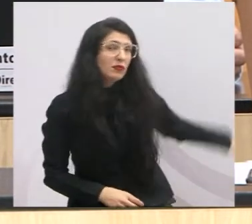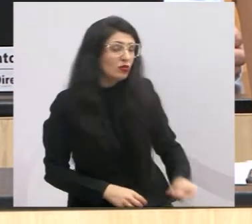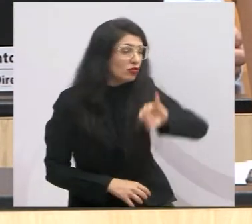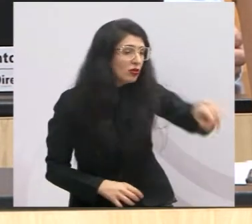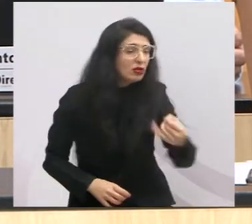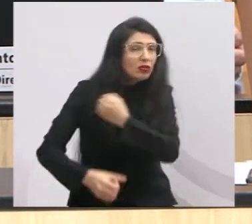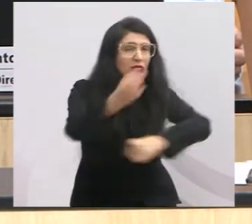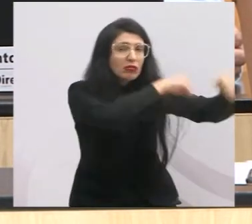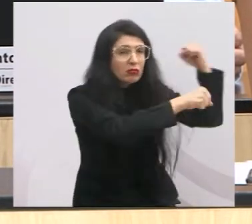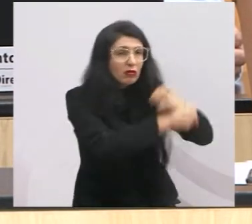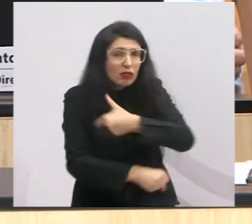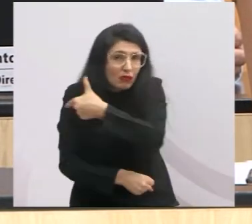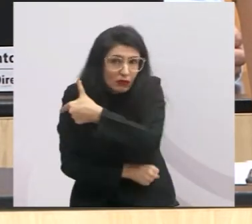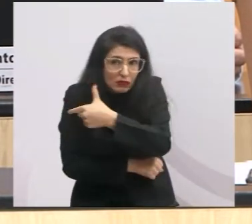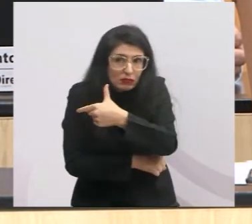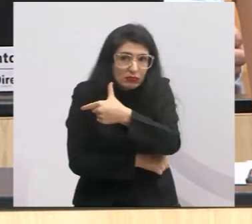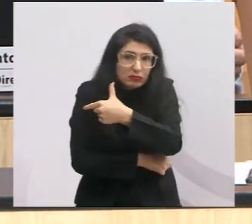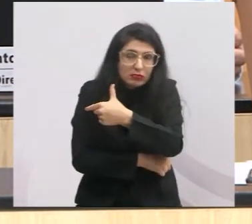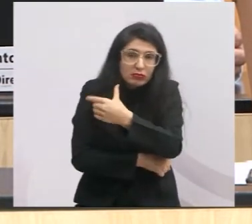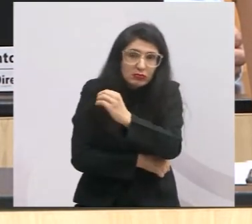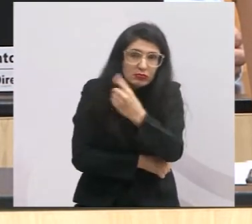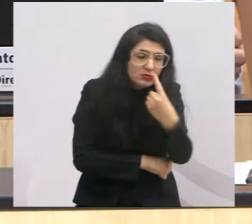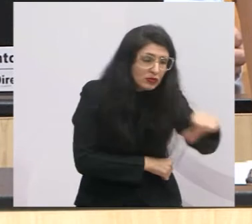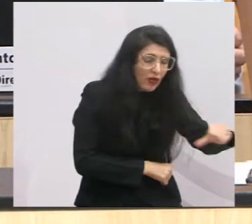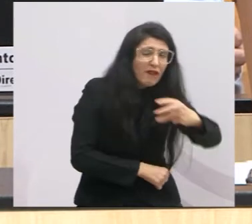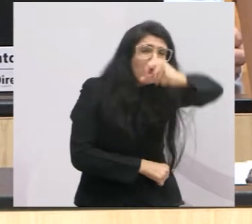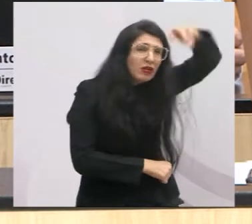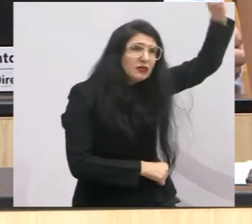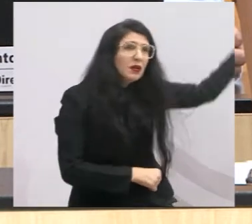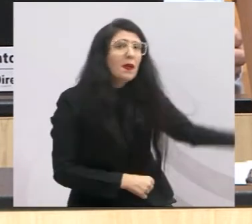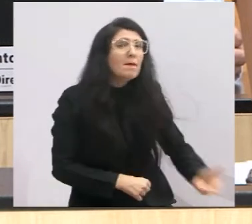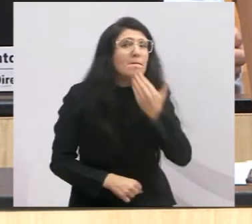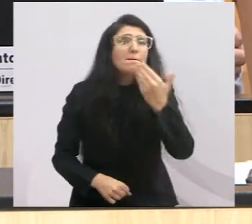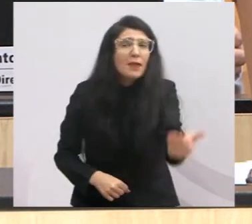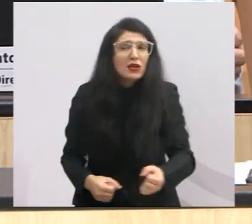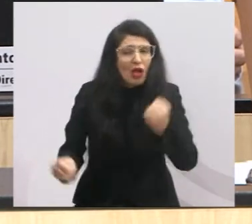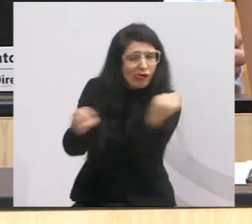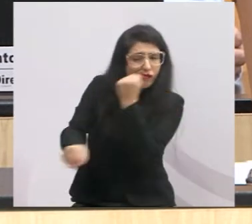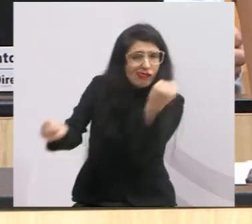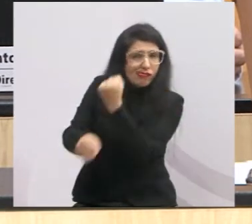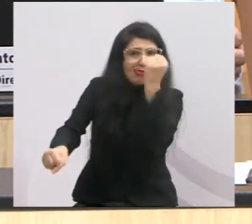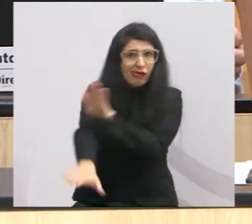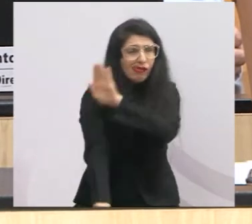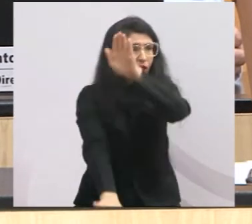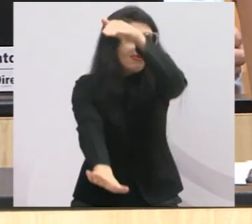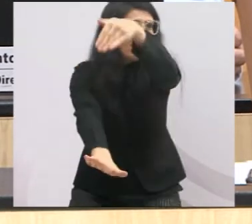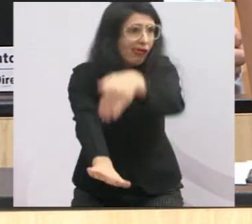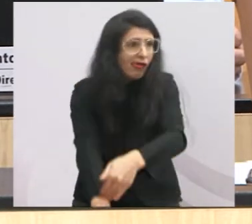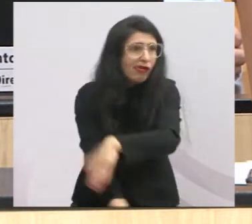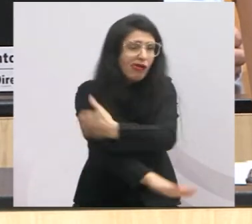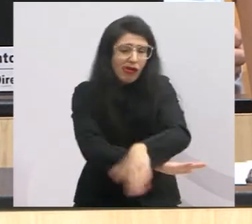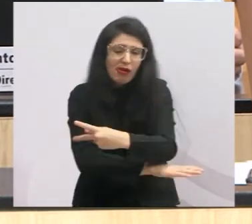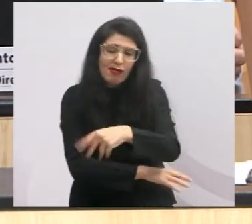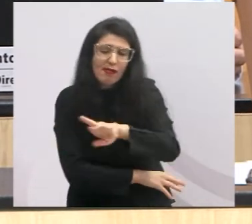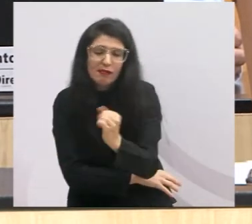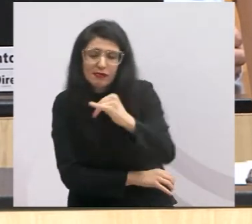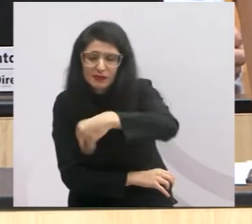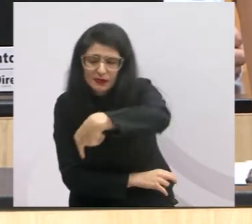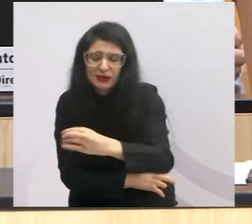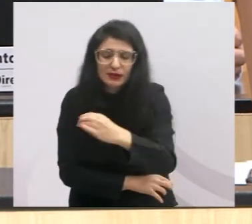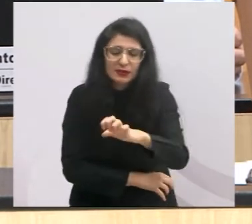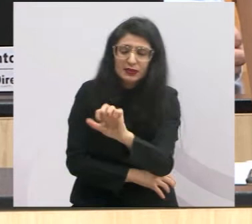congratulações aos servidores públicos do município de Jacareí, por oportunidade da data que lhes